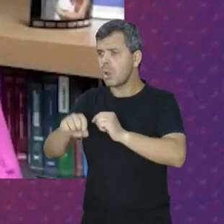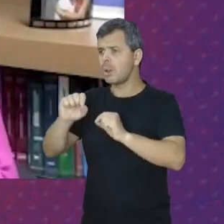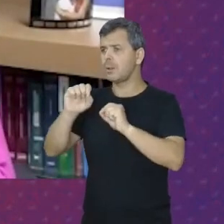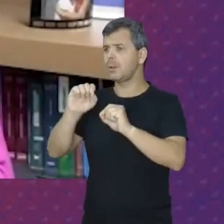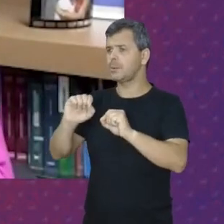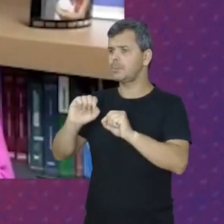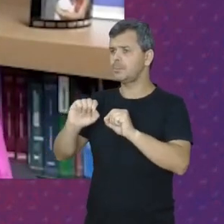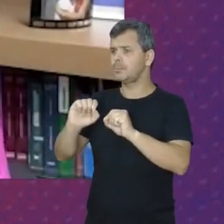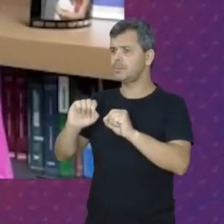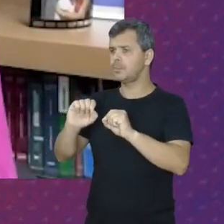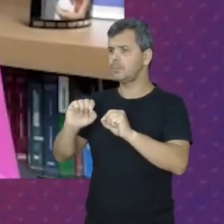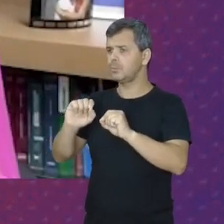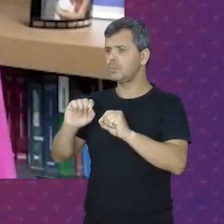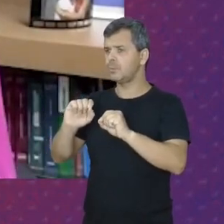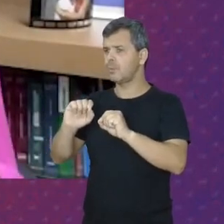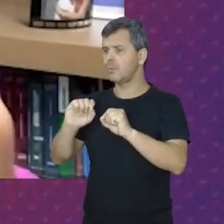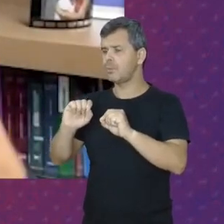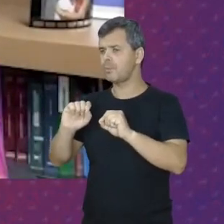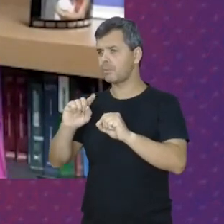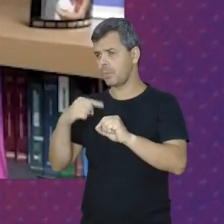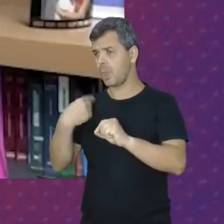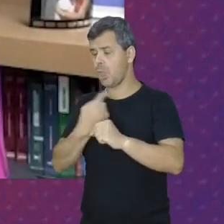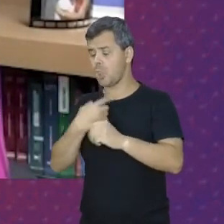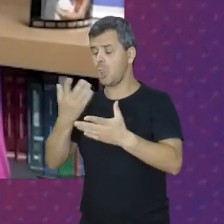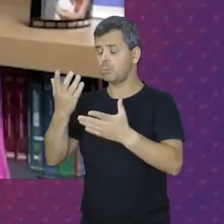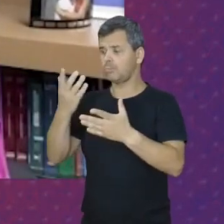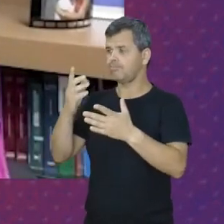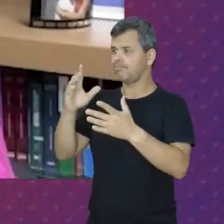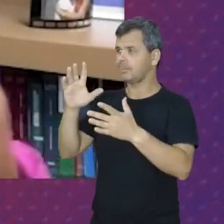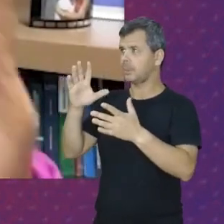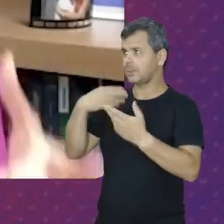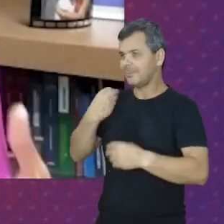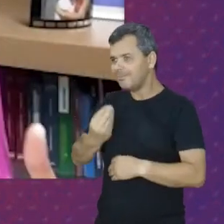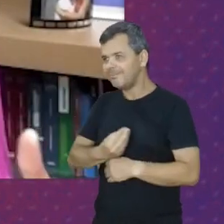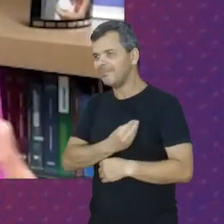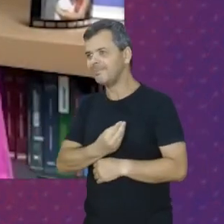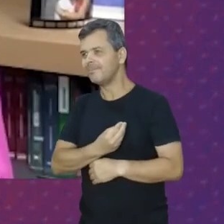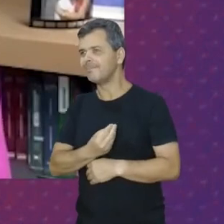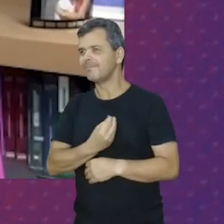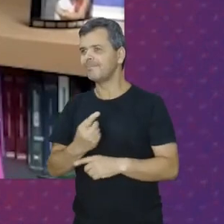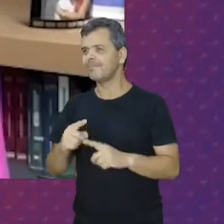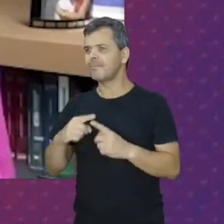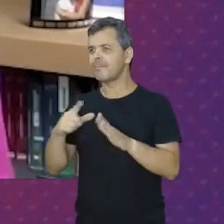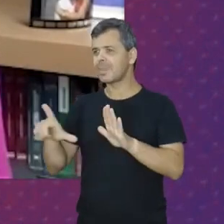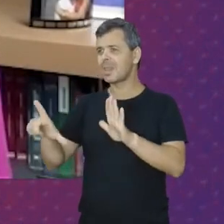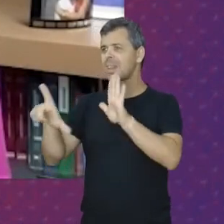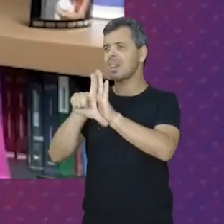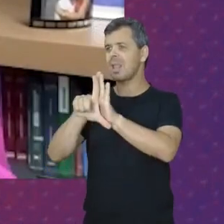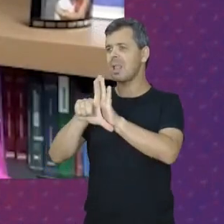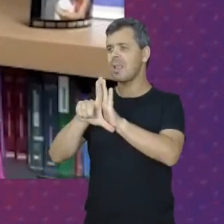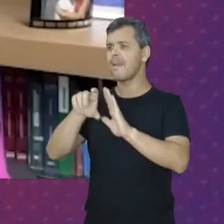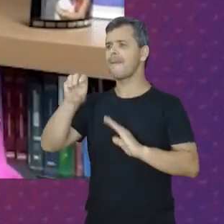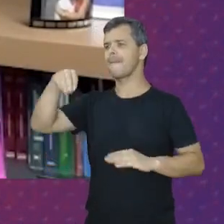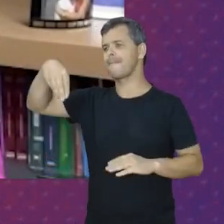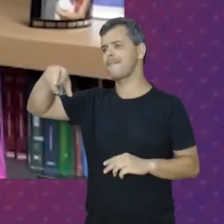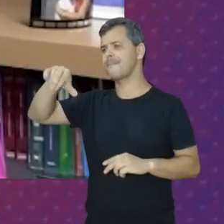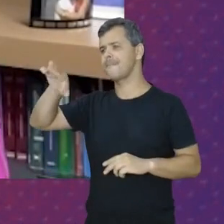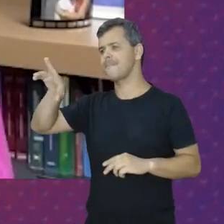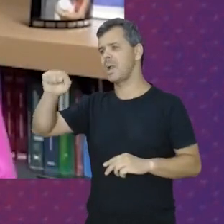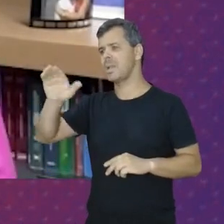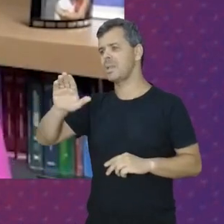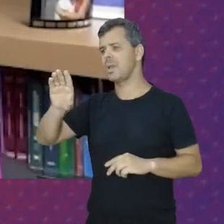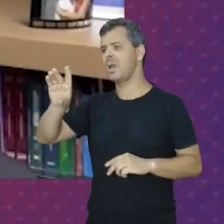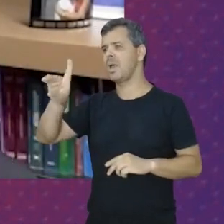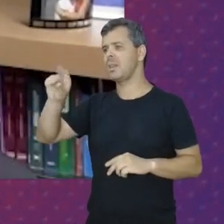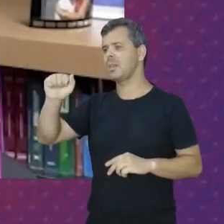aqui no nosso cenário, por exemplo, a Lei Maria da Penha, que é uma lei de